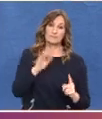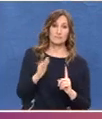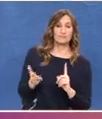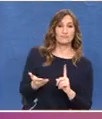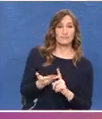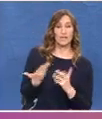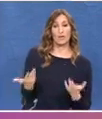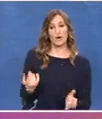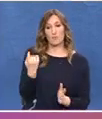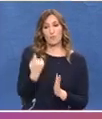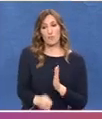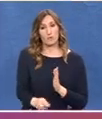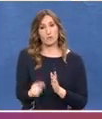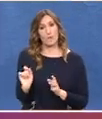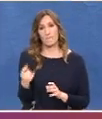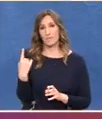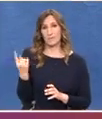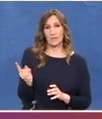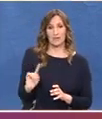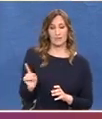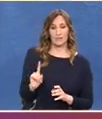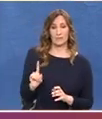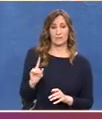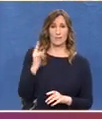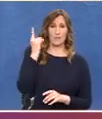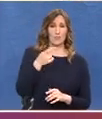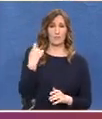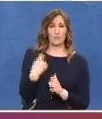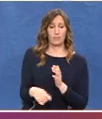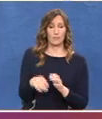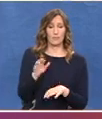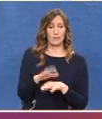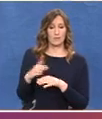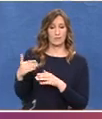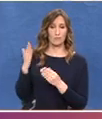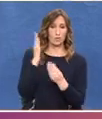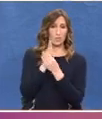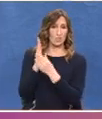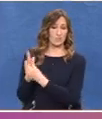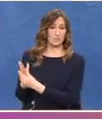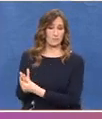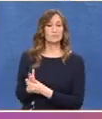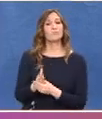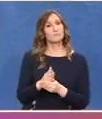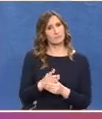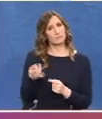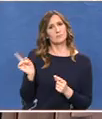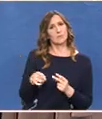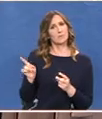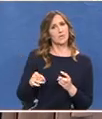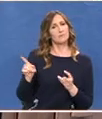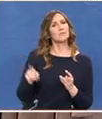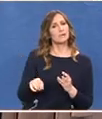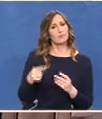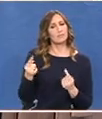Nação virou multa e não é a primeira vez que é condenado na sequência de todos os processos que tem tido. É verdade, Cristina, já são vários os processos que